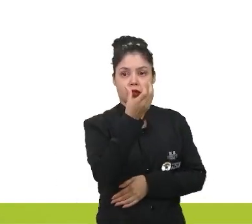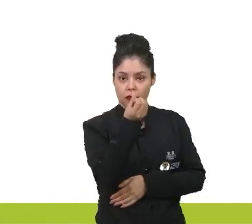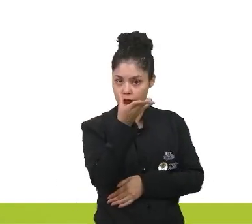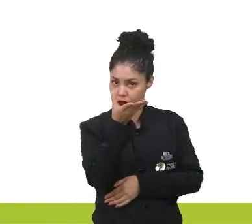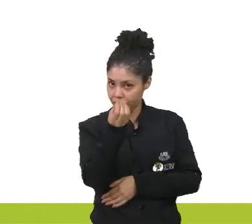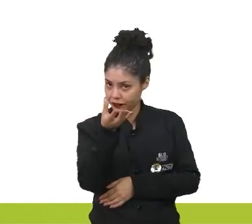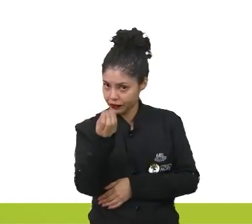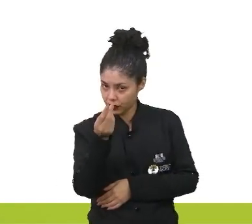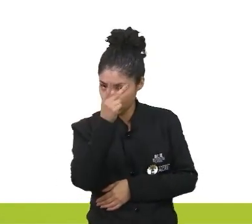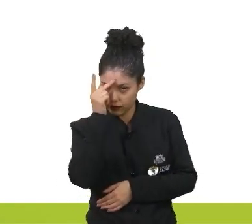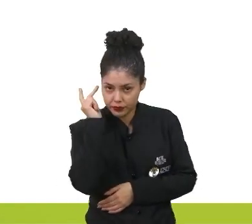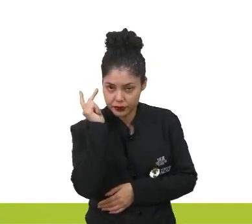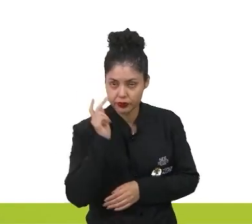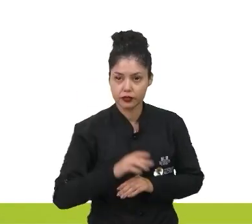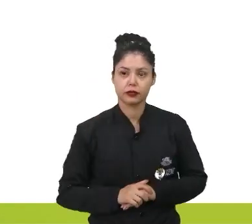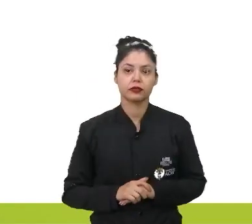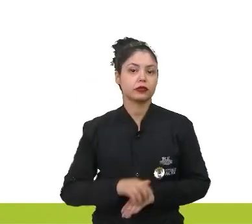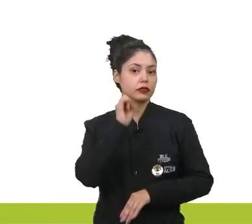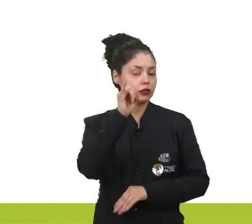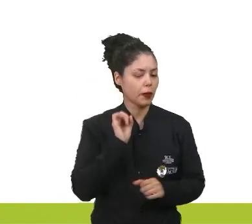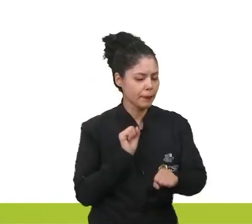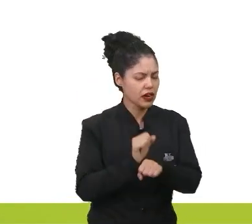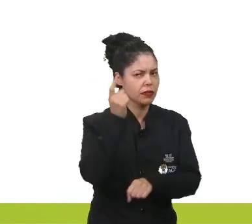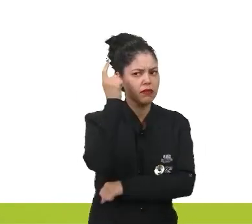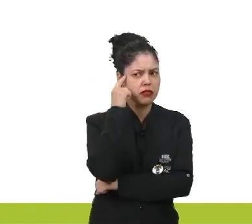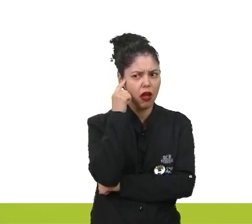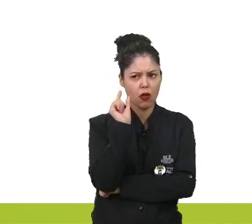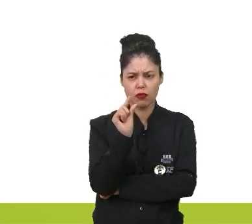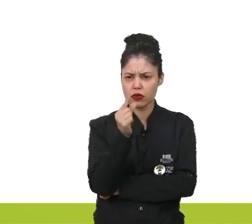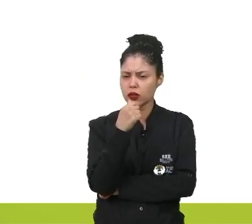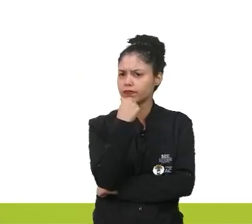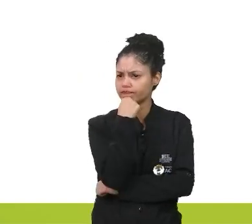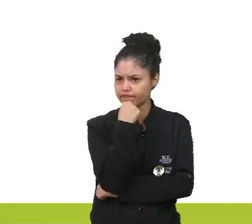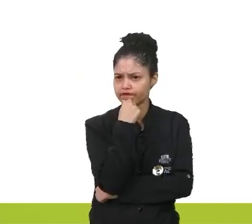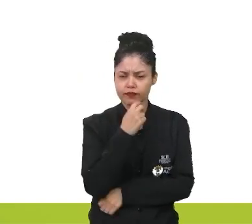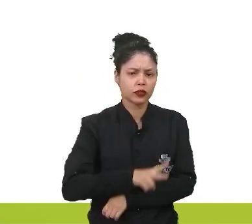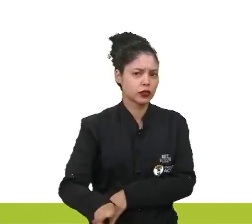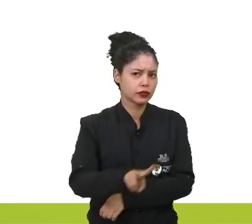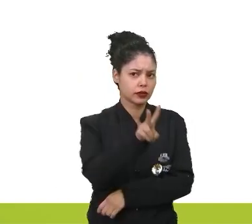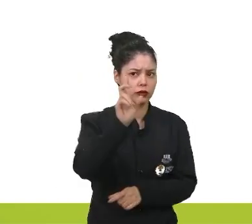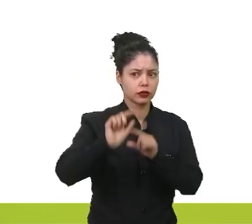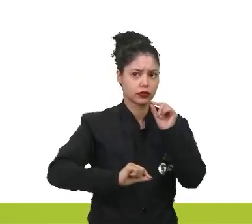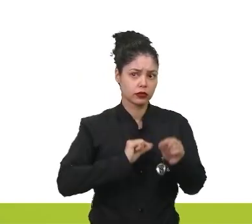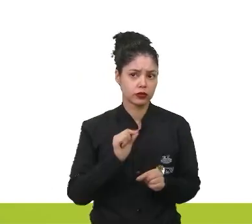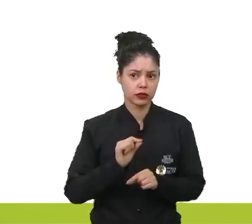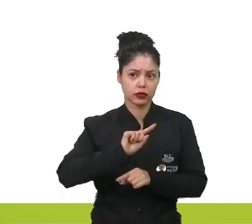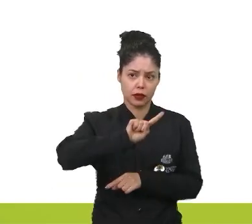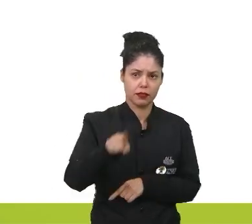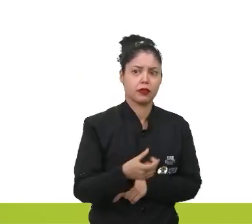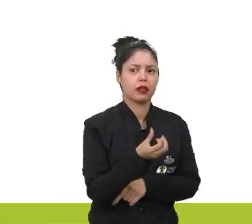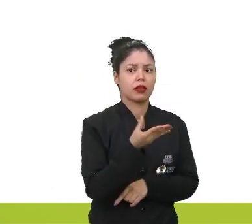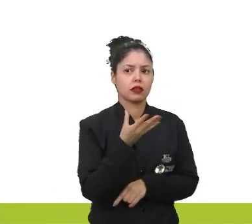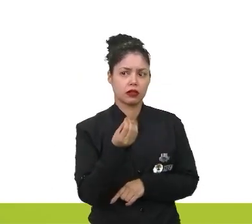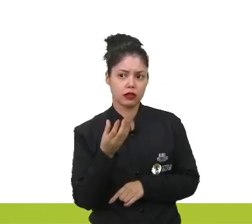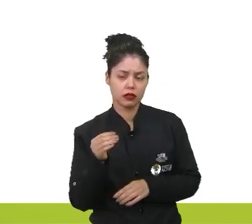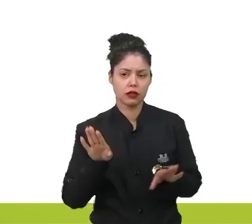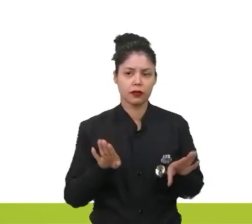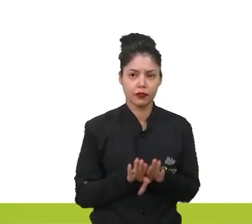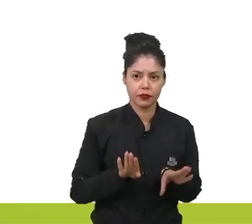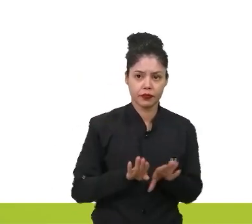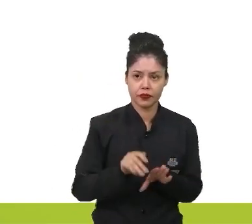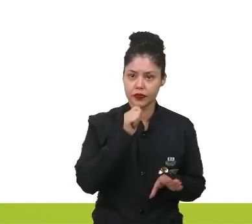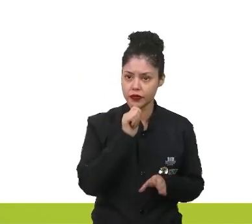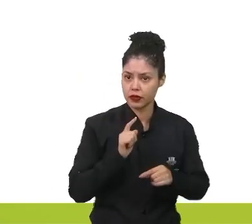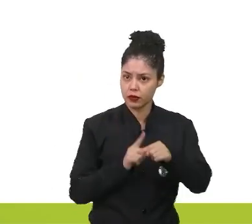1.600 infectados, tá bom? Se você parar para pensar um pouquinho, esse valor aqui, ó, o 1.600, ele é um cara positivo,